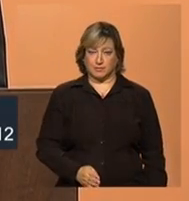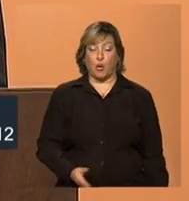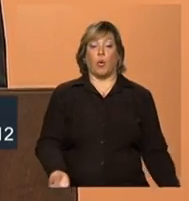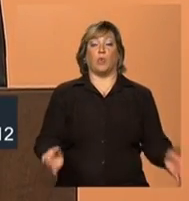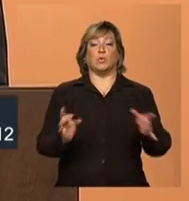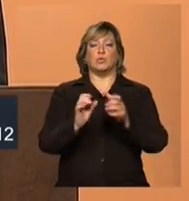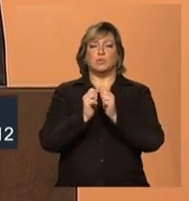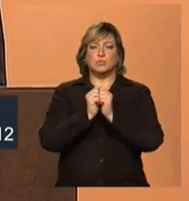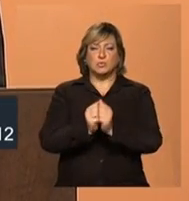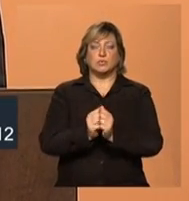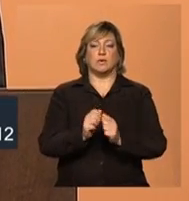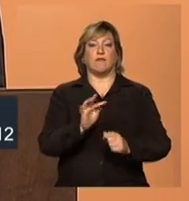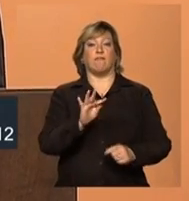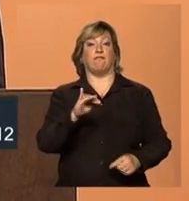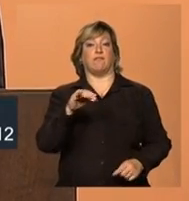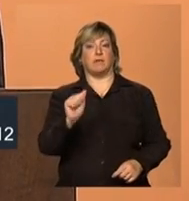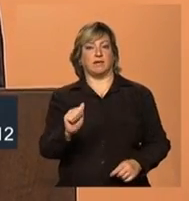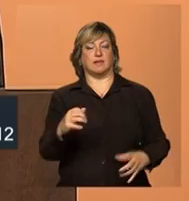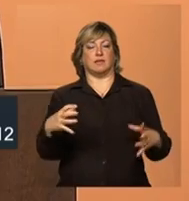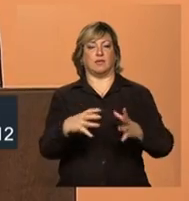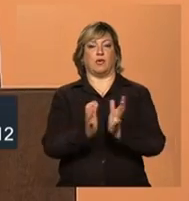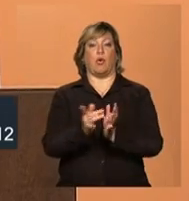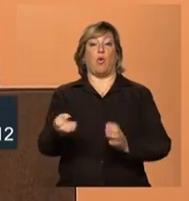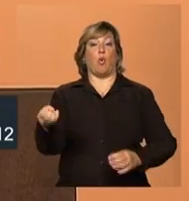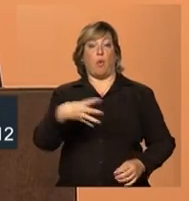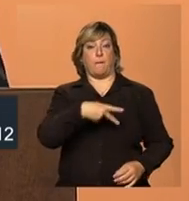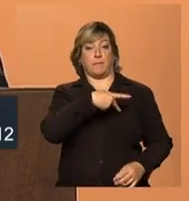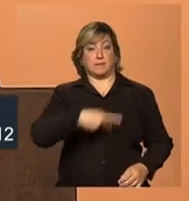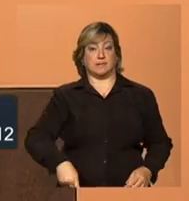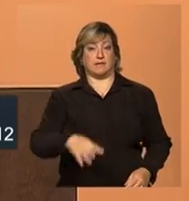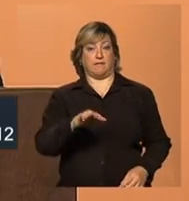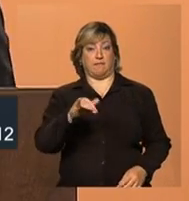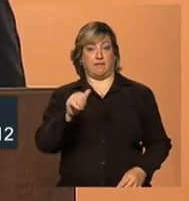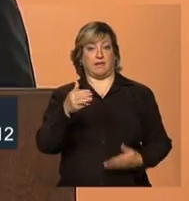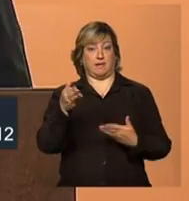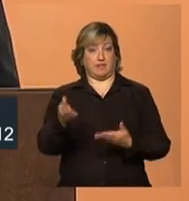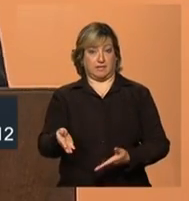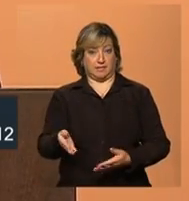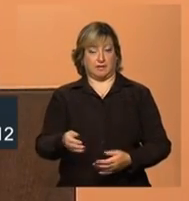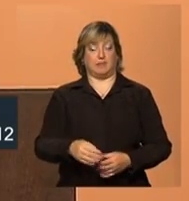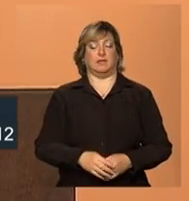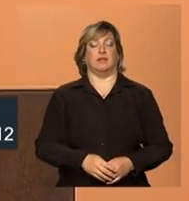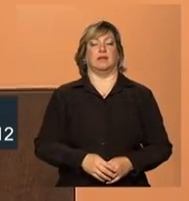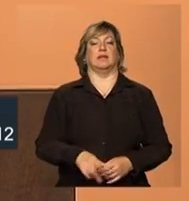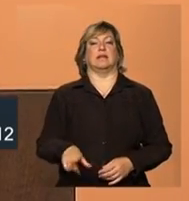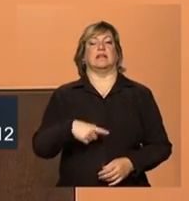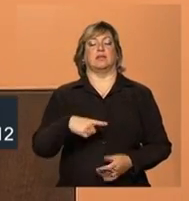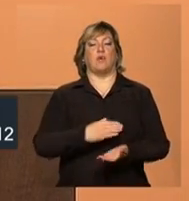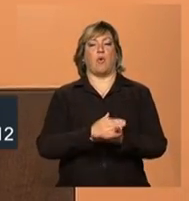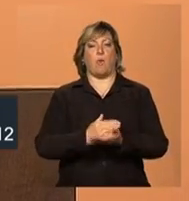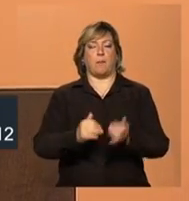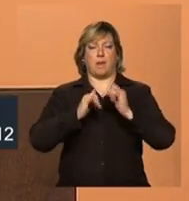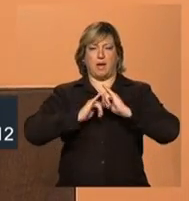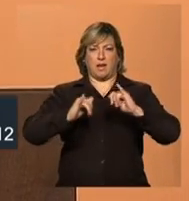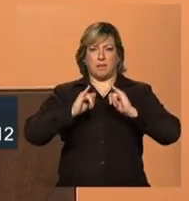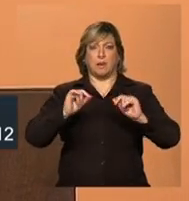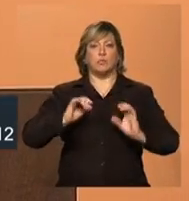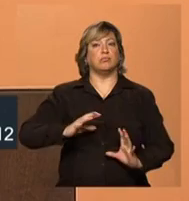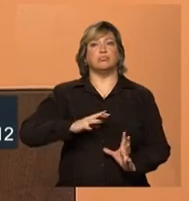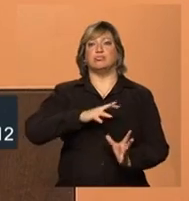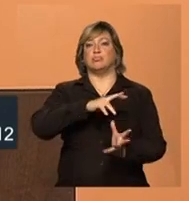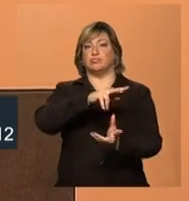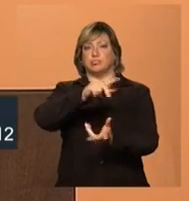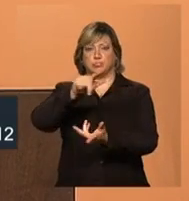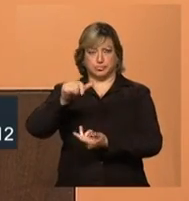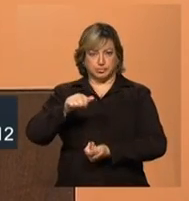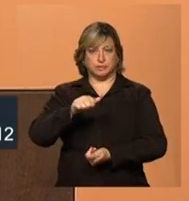Junto com a FIA, com o novo presidente da FIA, o Jean Todt, que começou uma campanha internacional